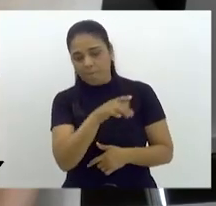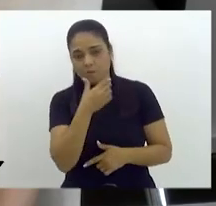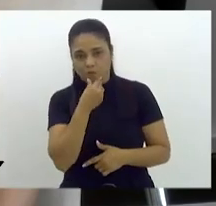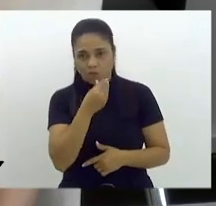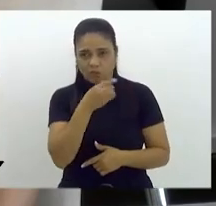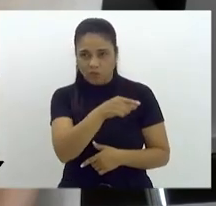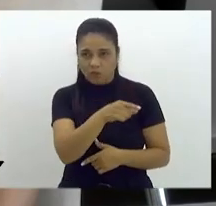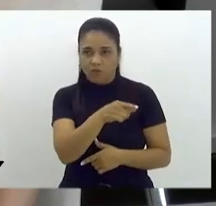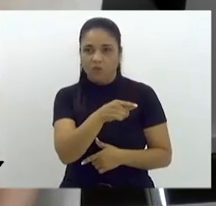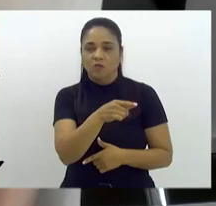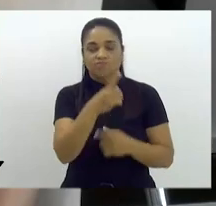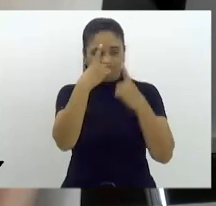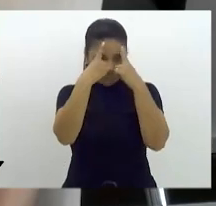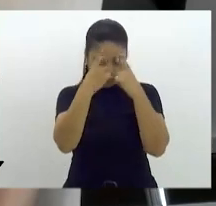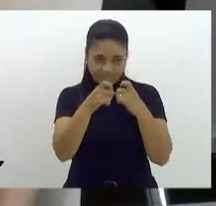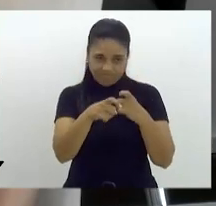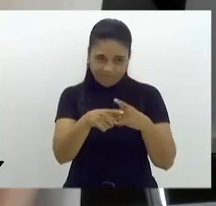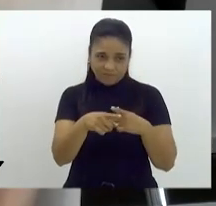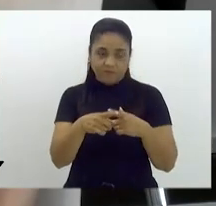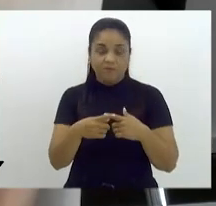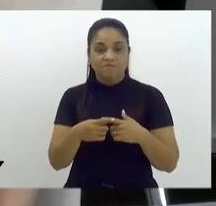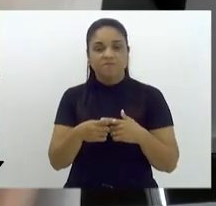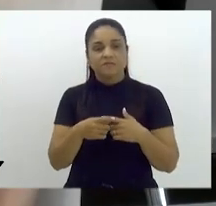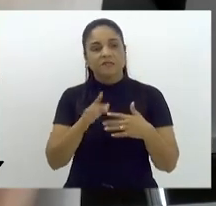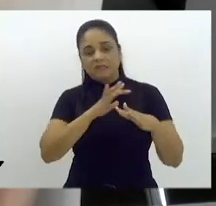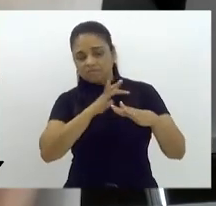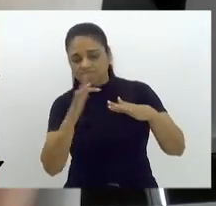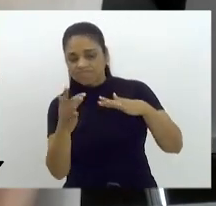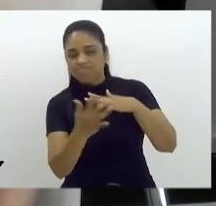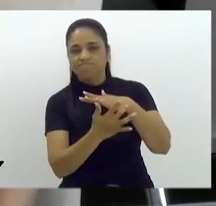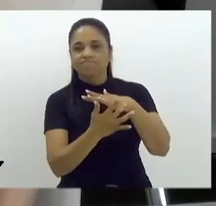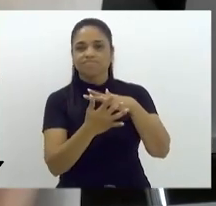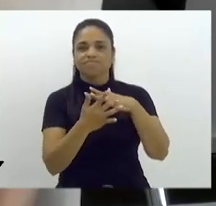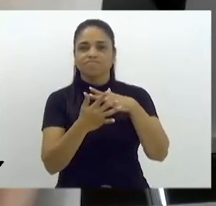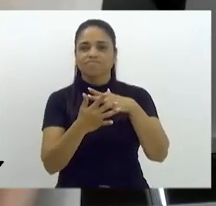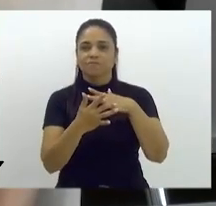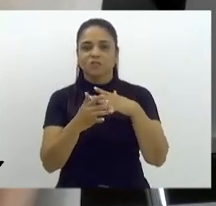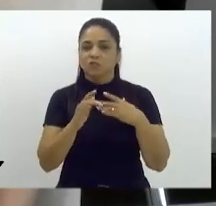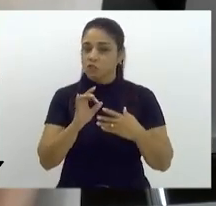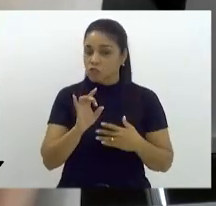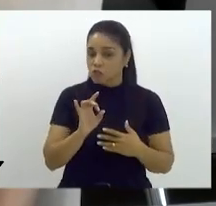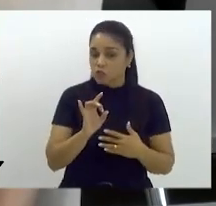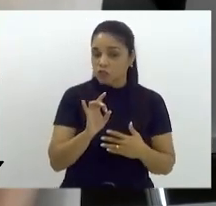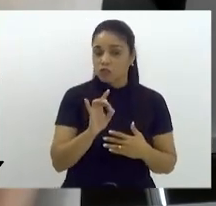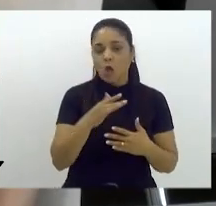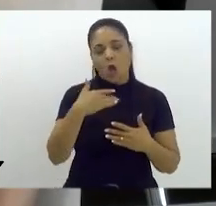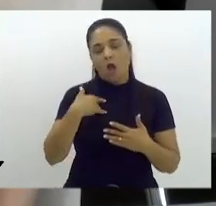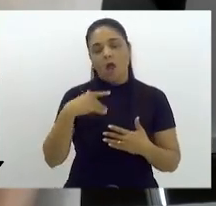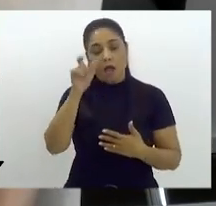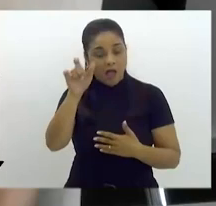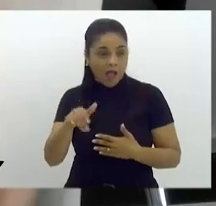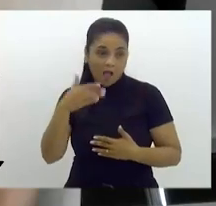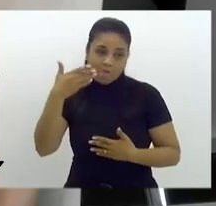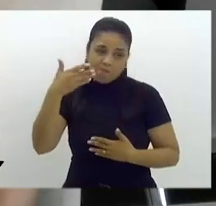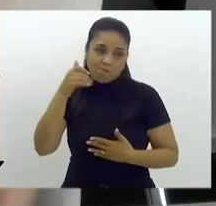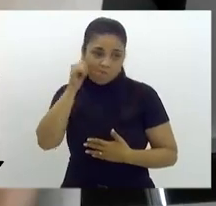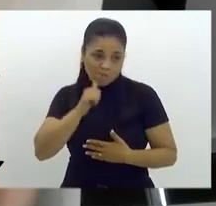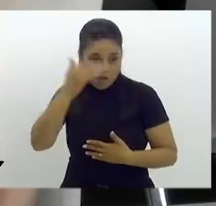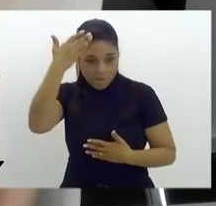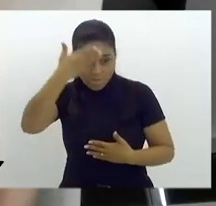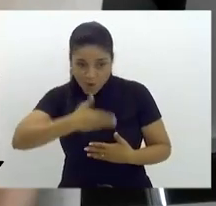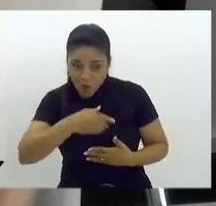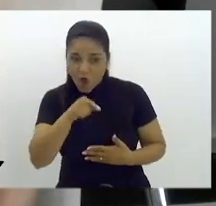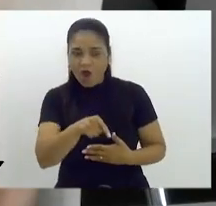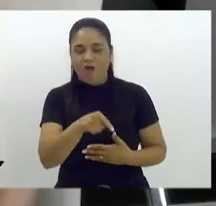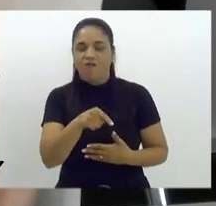o agressor faz pela própria rede social ele tinha só ele tinha a mulher tem como comprovar que ele tinha produziu